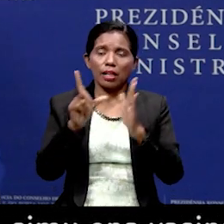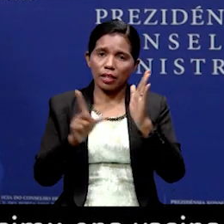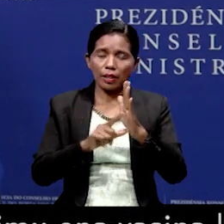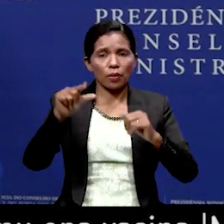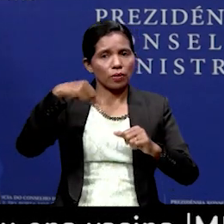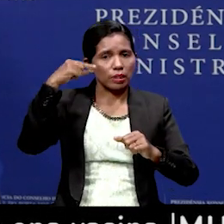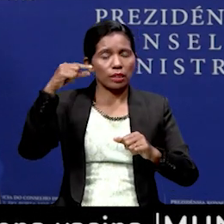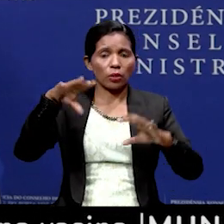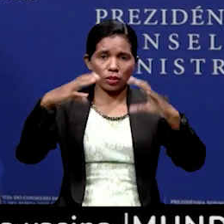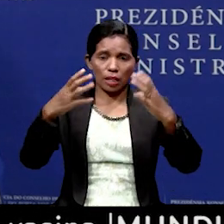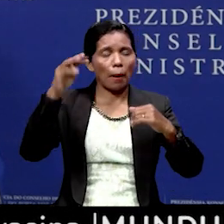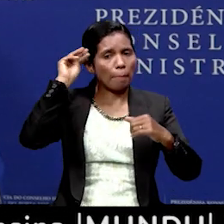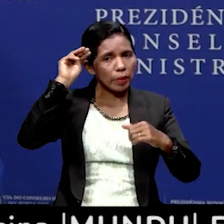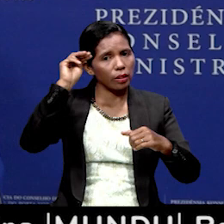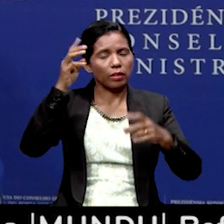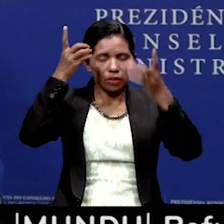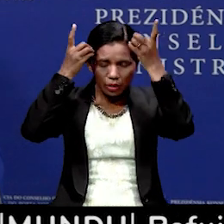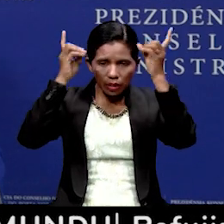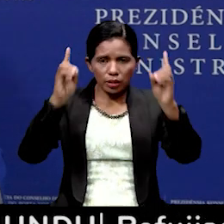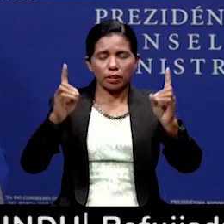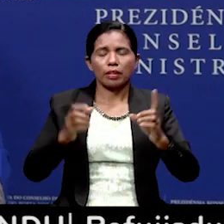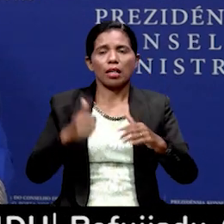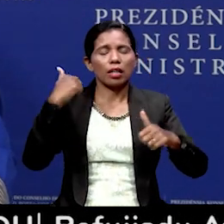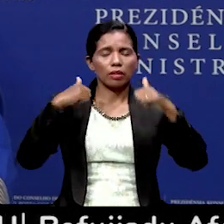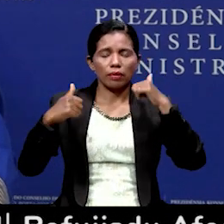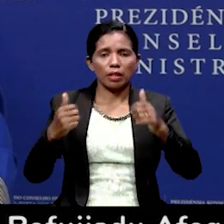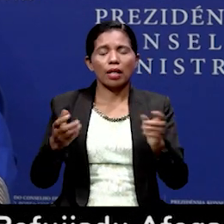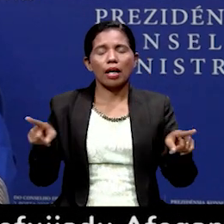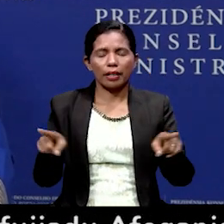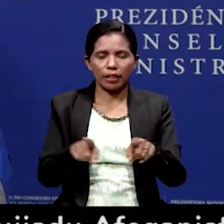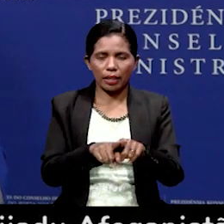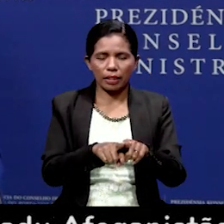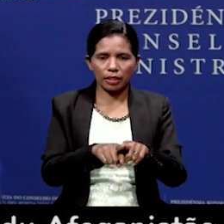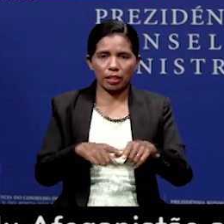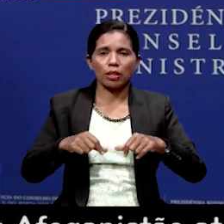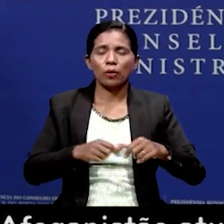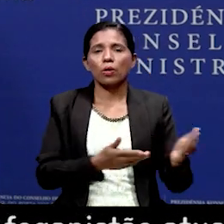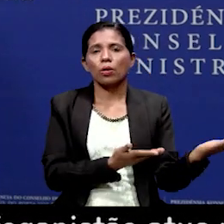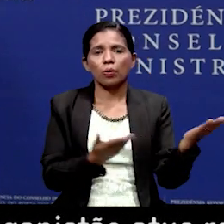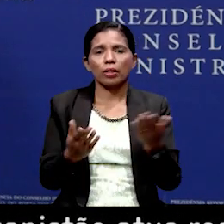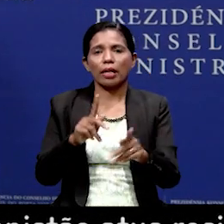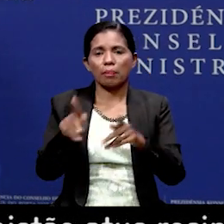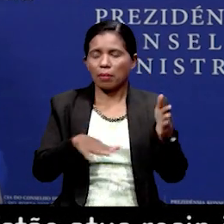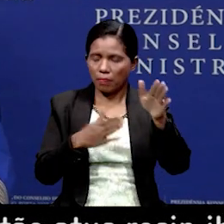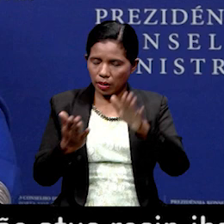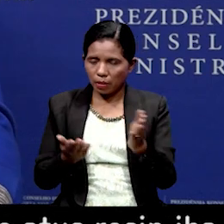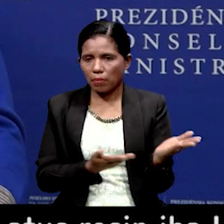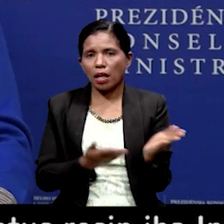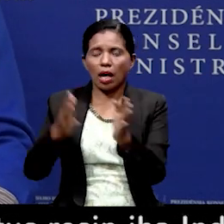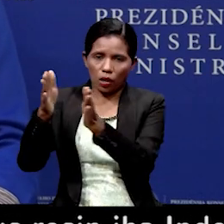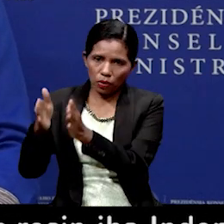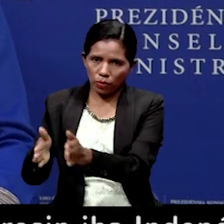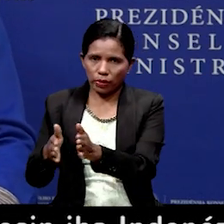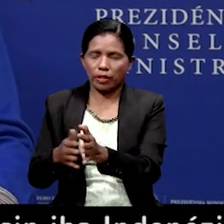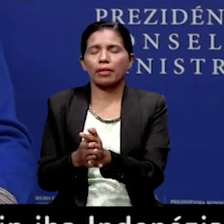han atividades nessa funeral será lá o no número de nível maculo